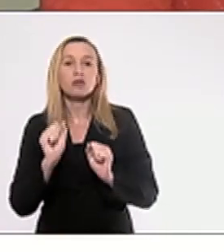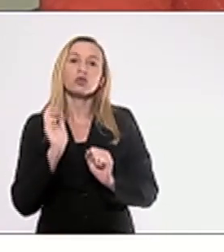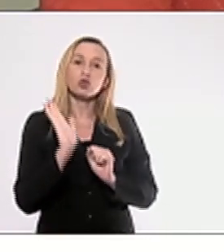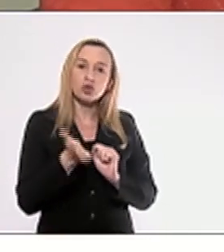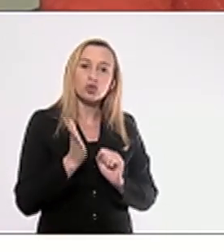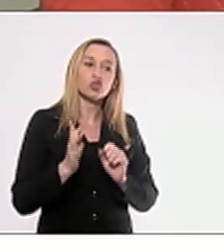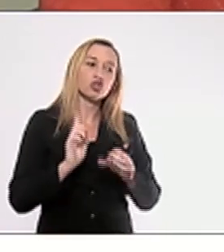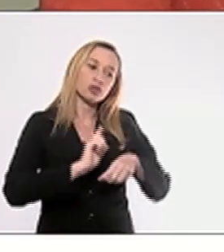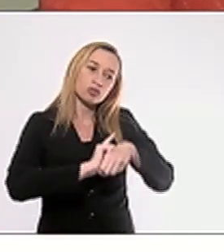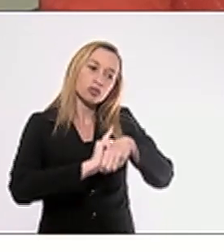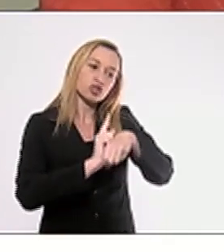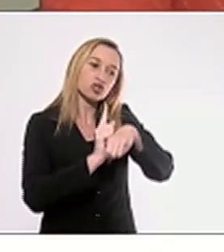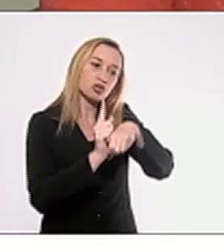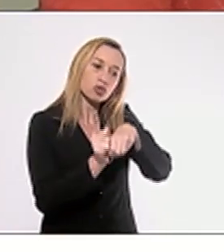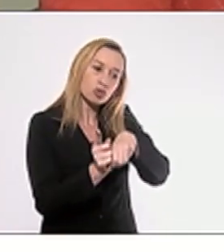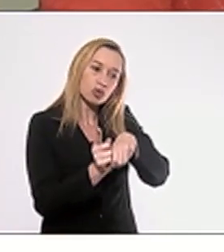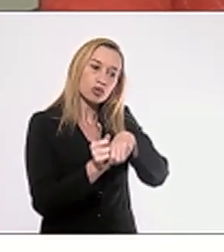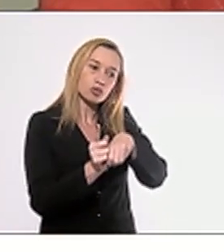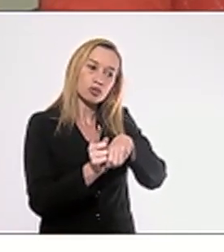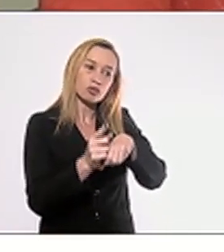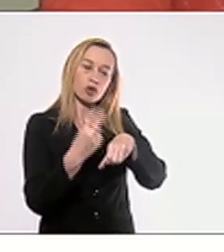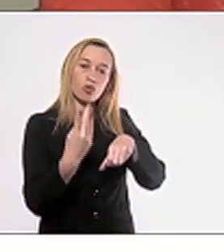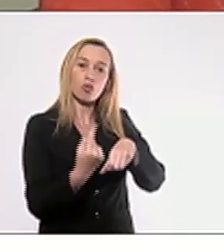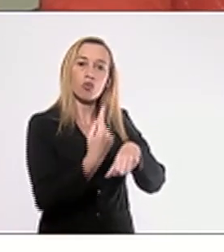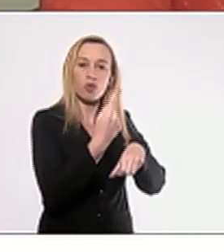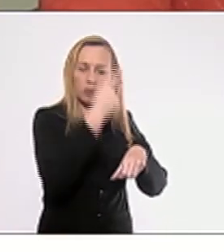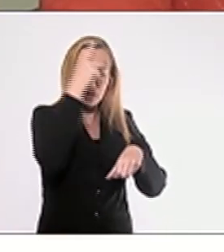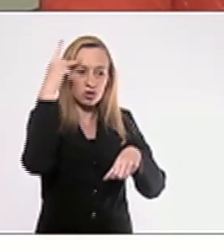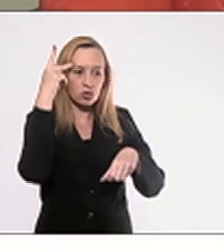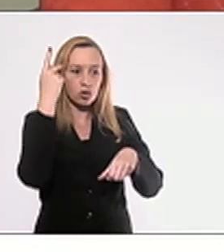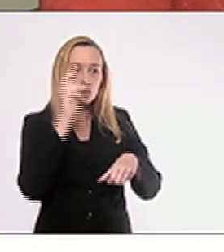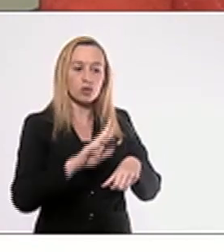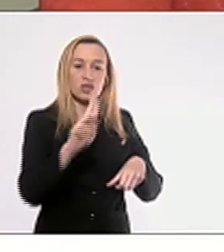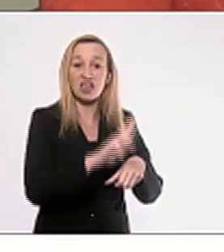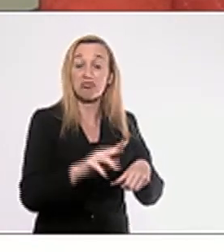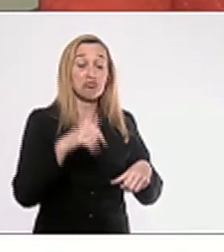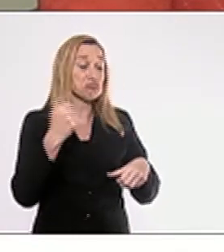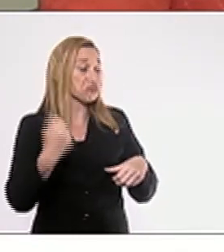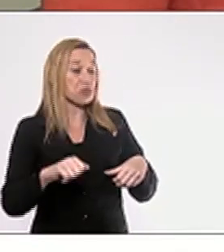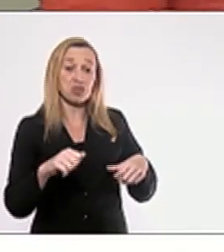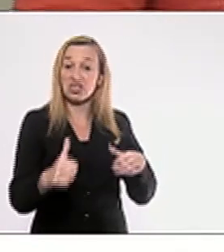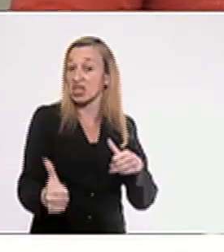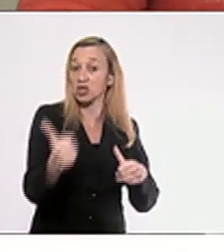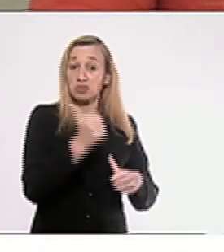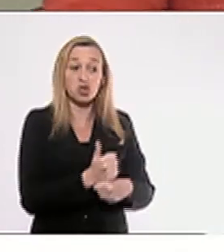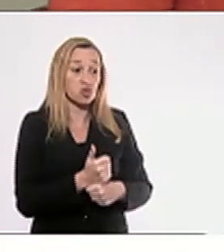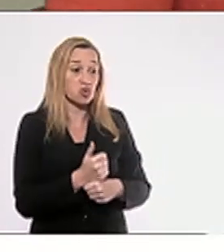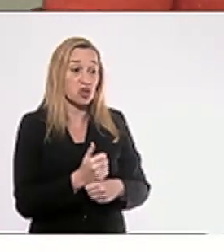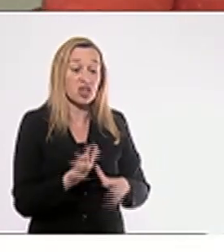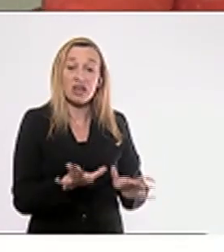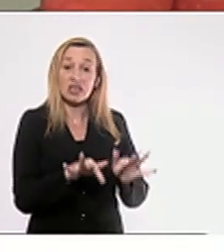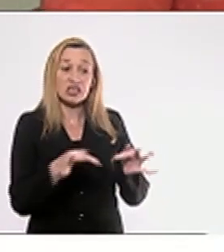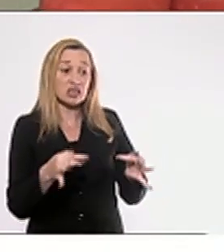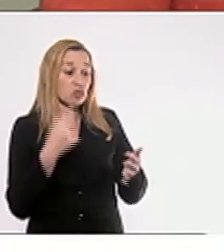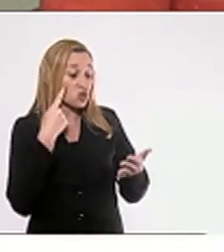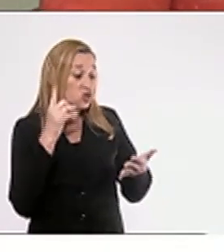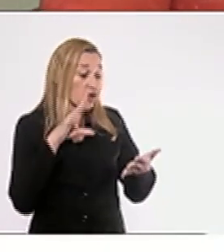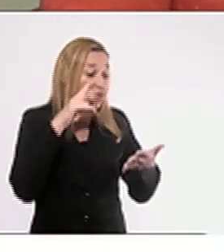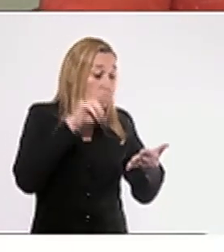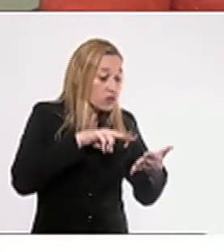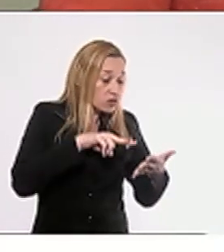colocar um medidor em um cliente e não precisar ser substituído, simplesmente verificado com